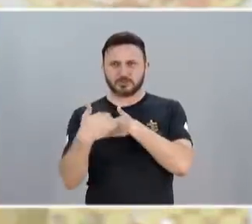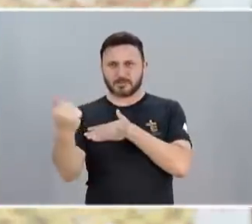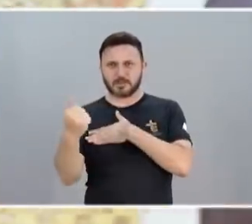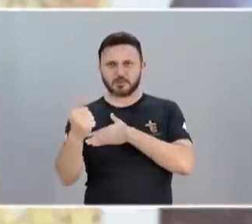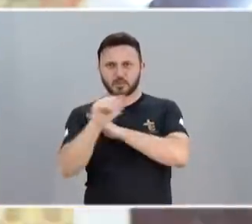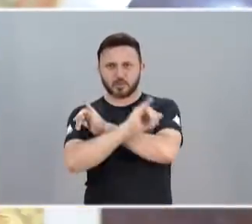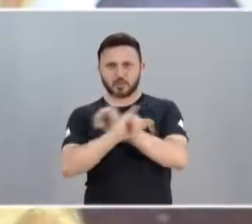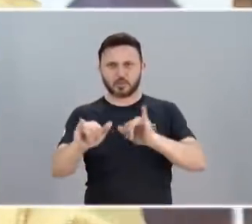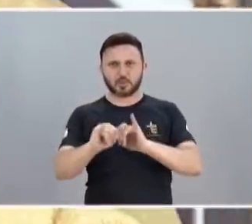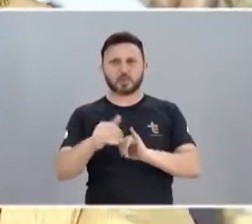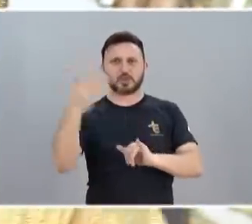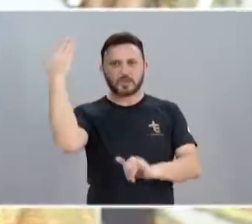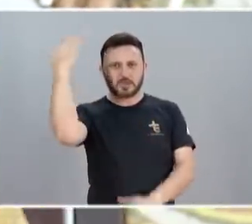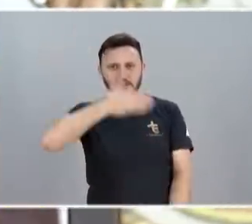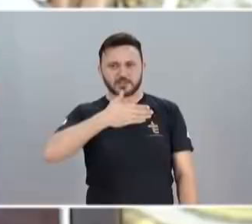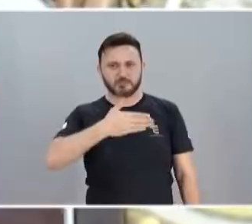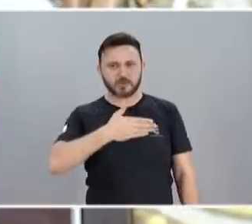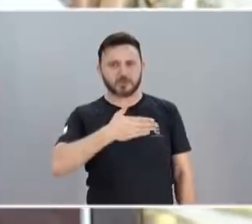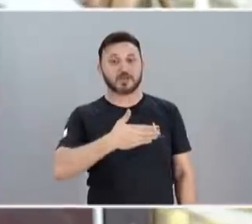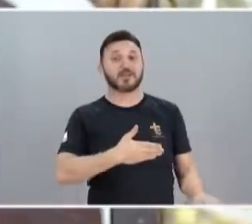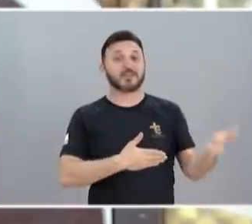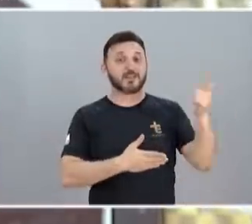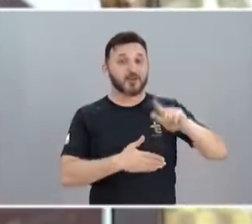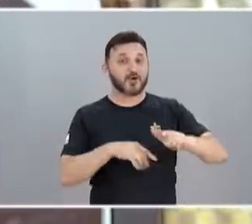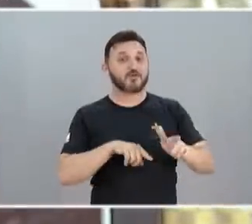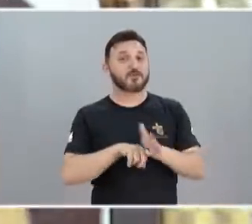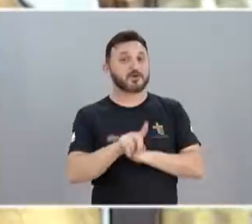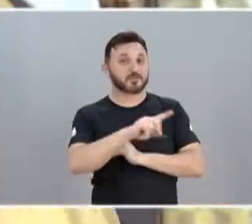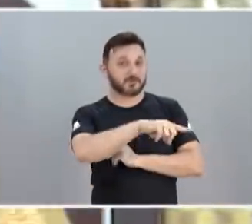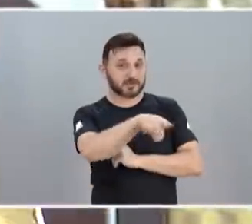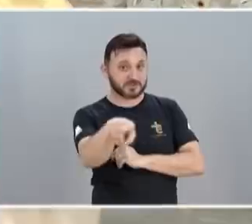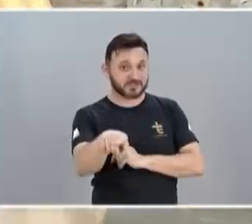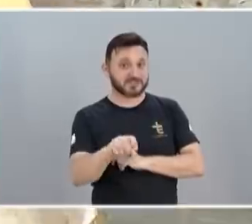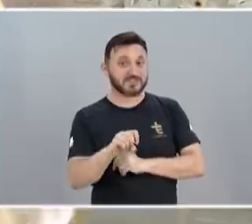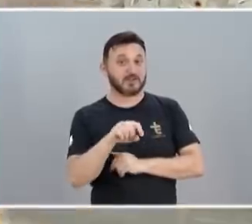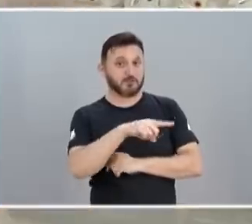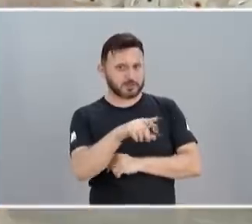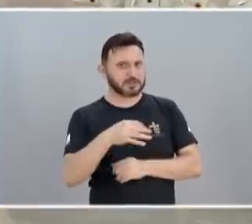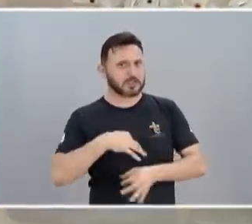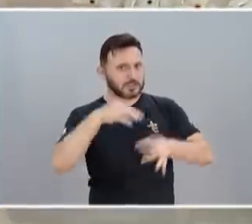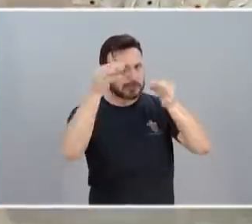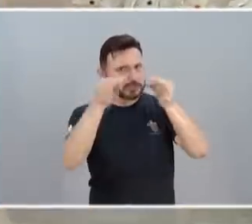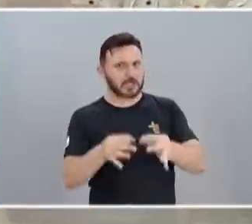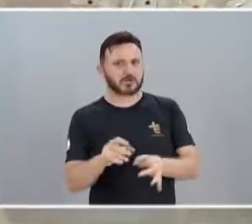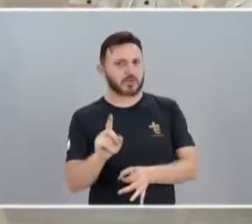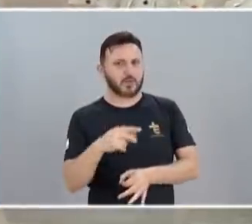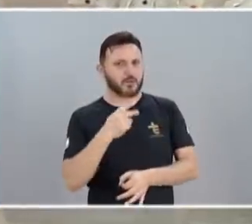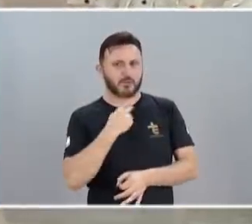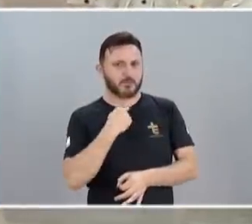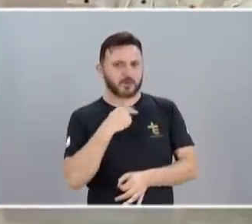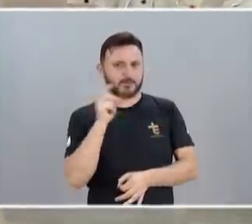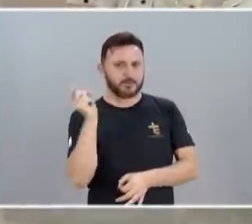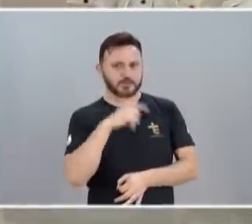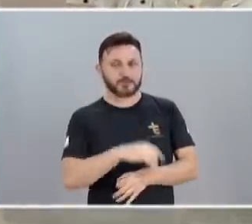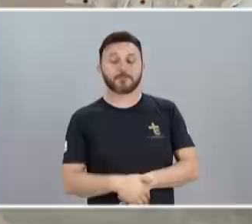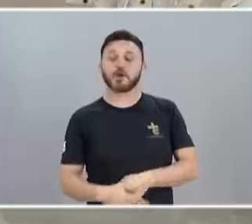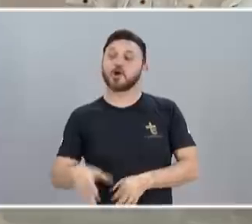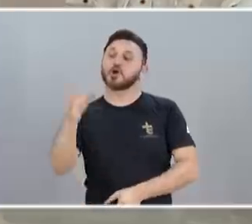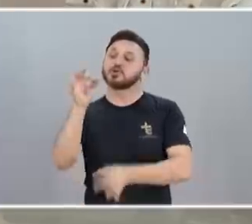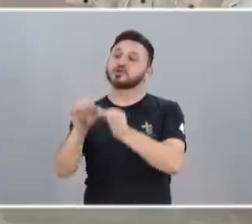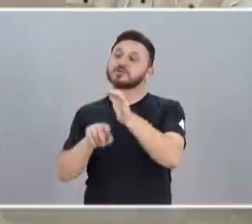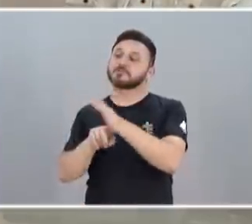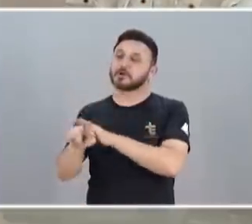dar um testemunho, volta a minha primeira pergunta, você tem que ser honesto, o juiz vai te